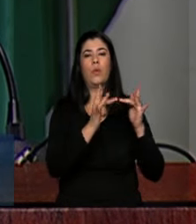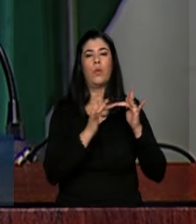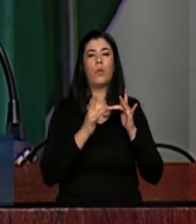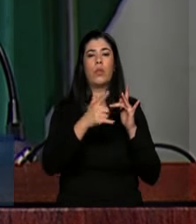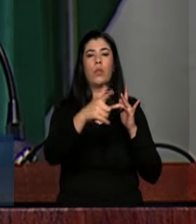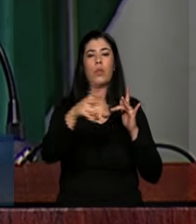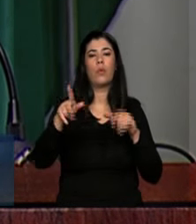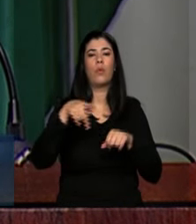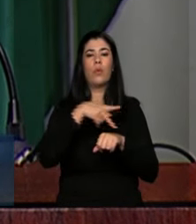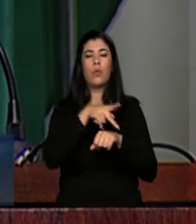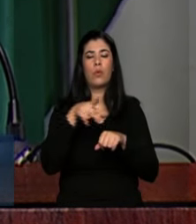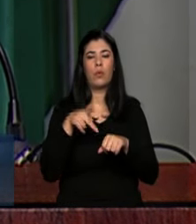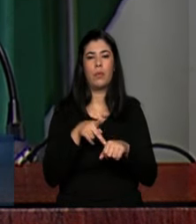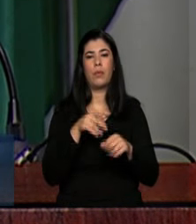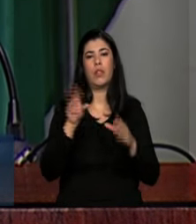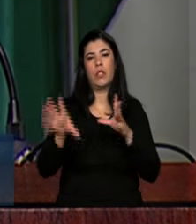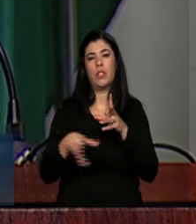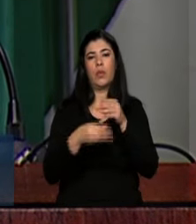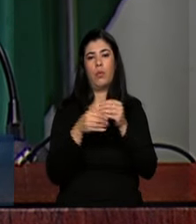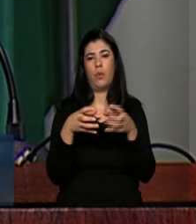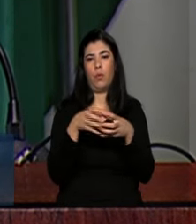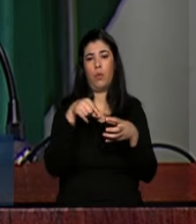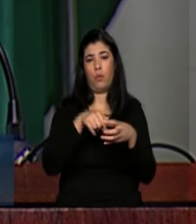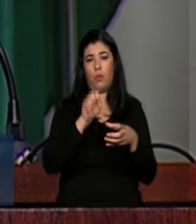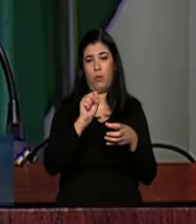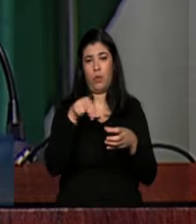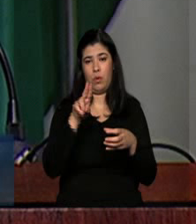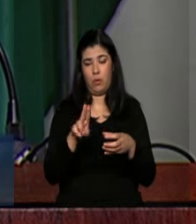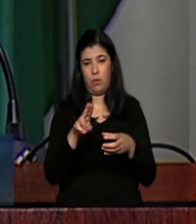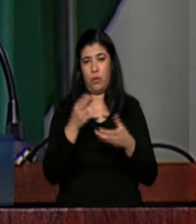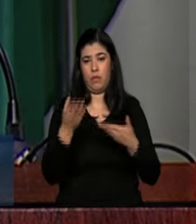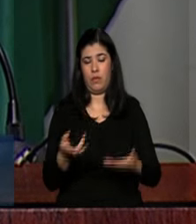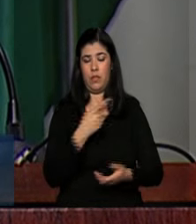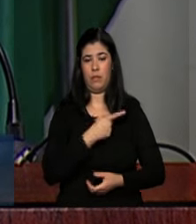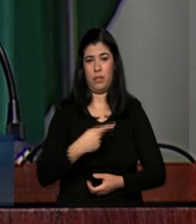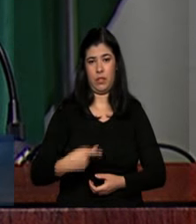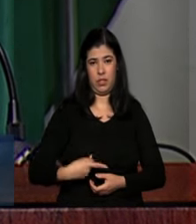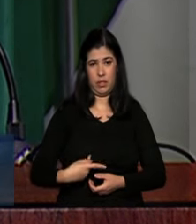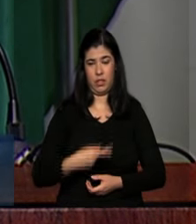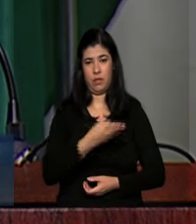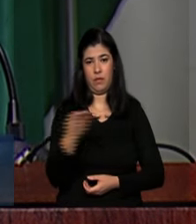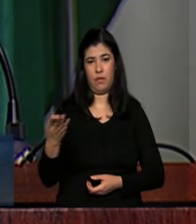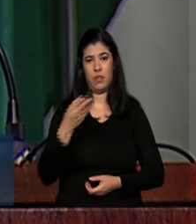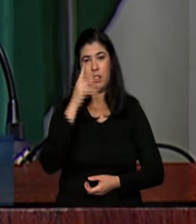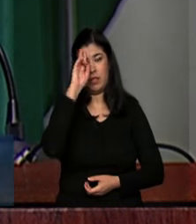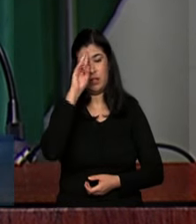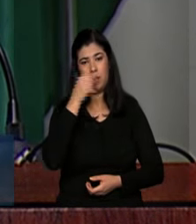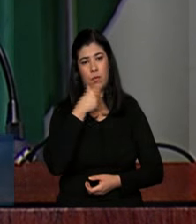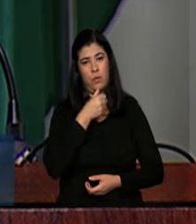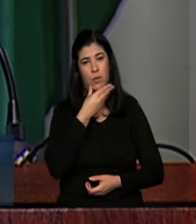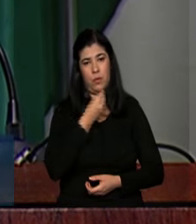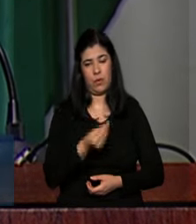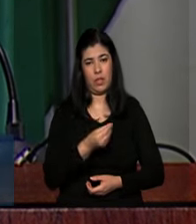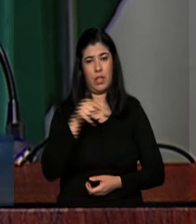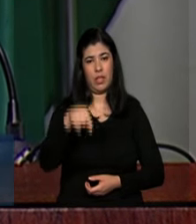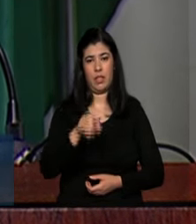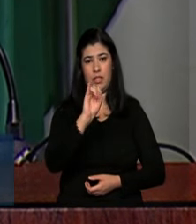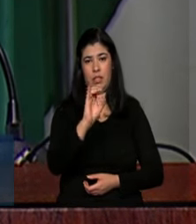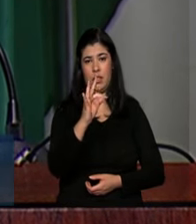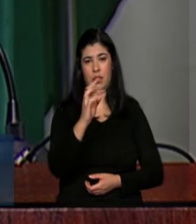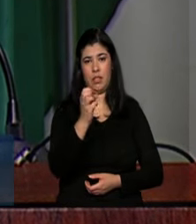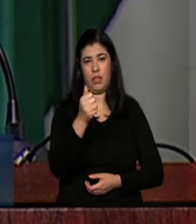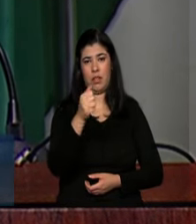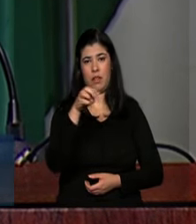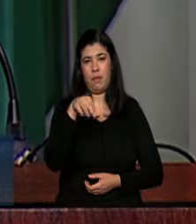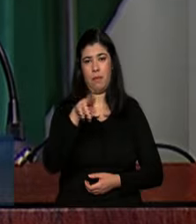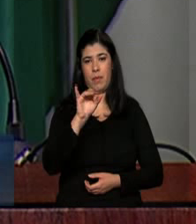os Estados-membros das Nações Unidas. Senhora Presidenta, senhoras e senhores, o Itamaraty é uma das mais